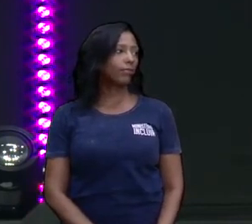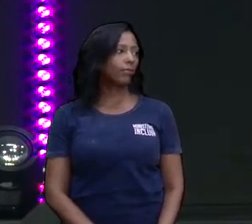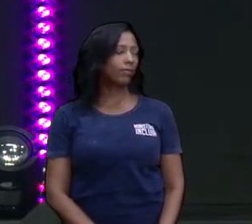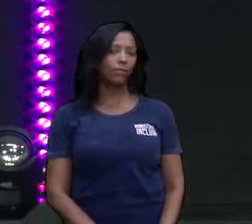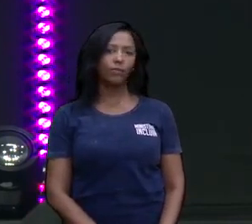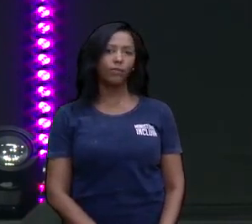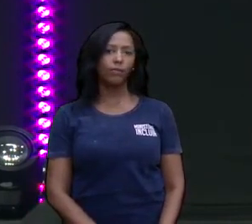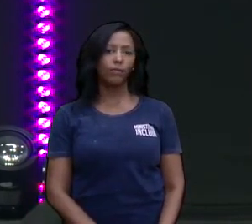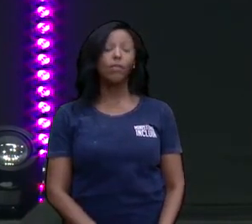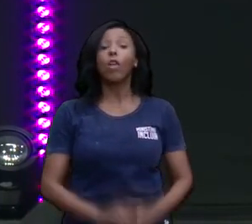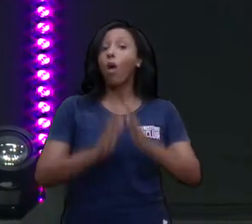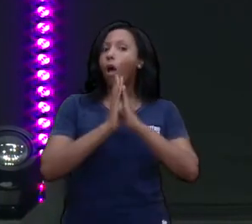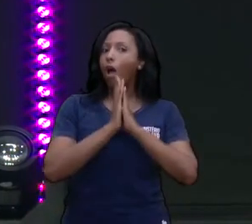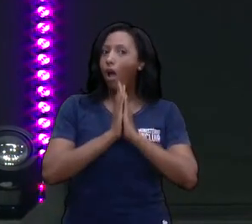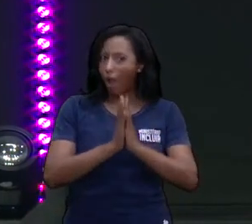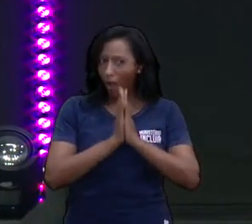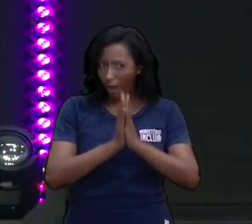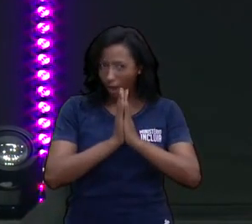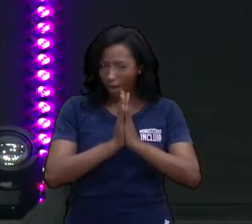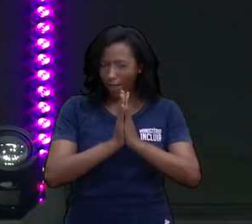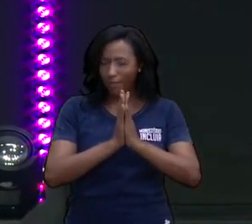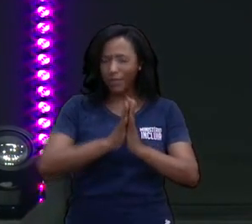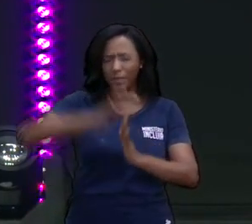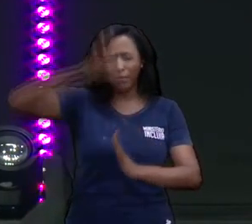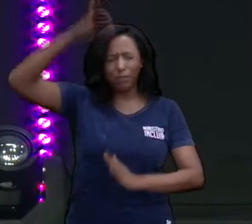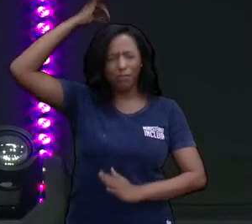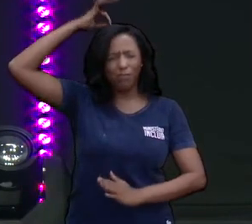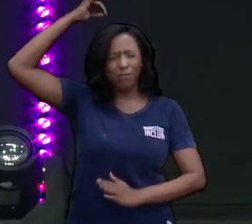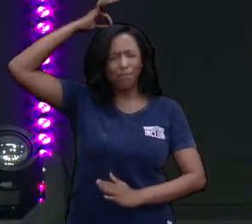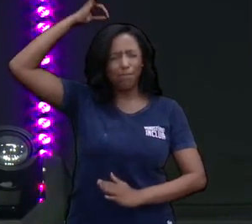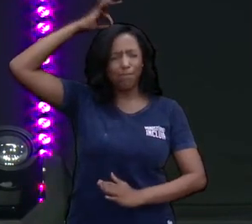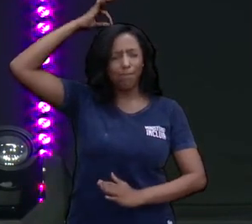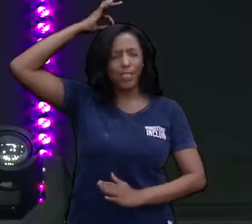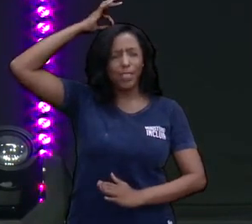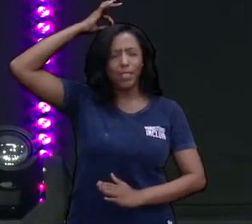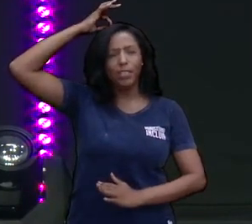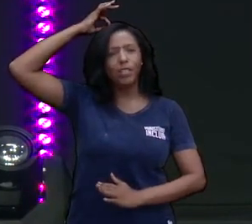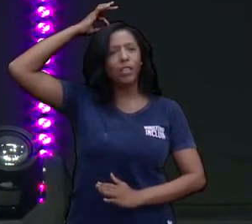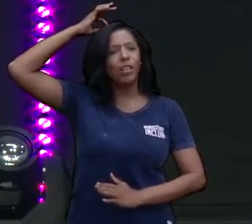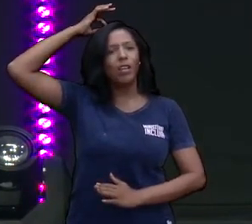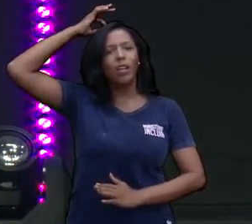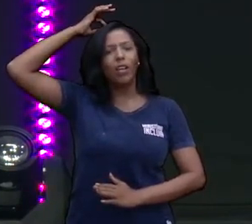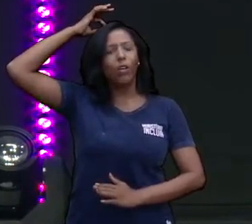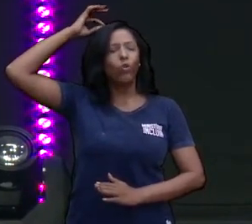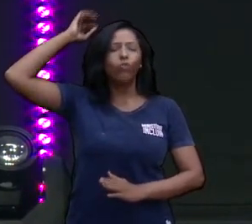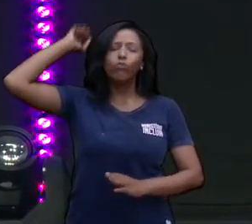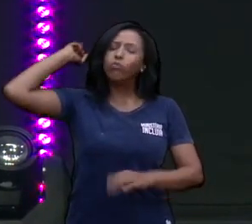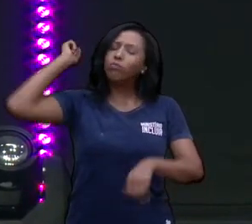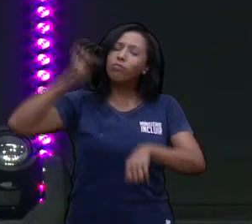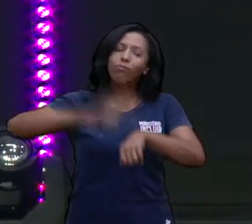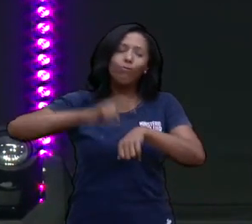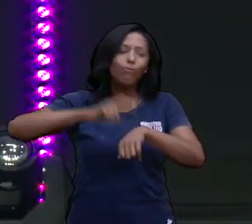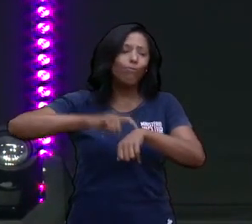o orem no espírito em todas as ocasiões